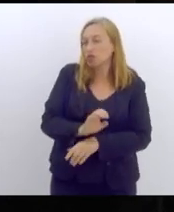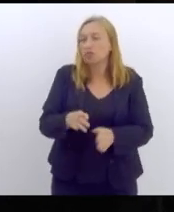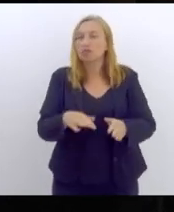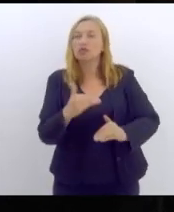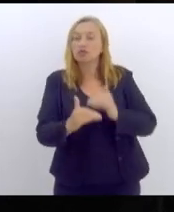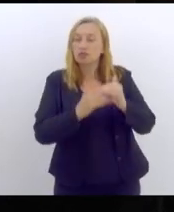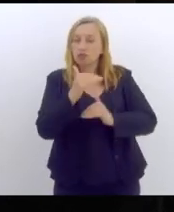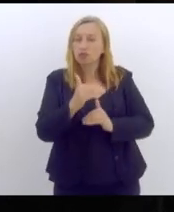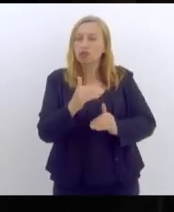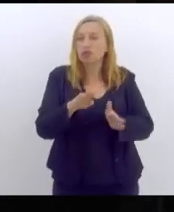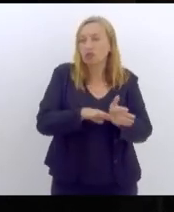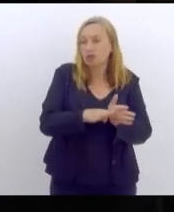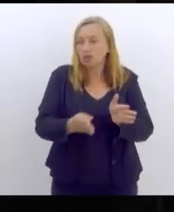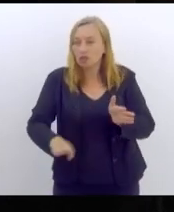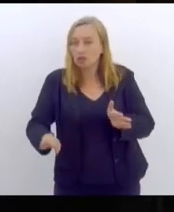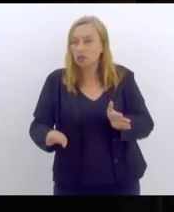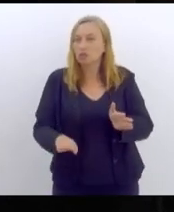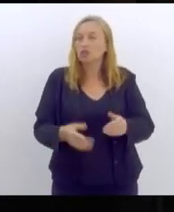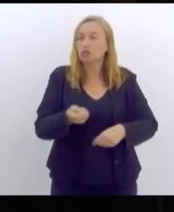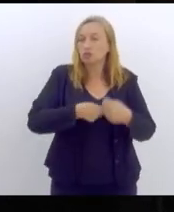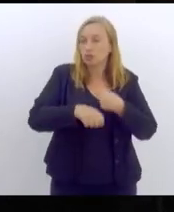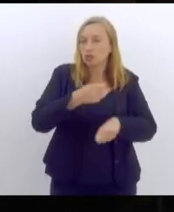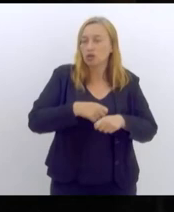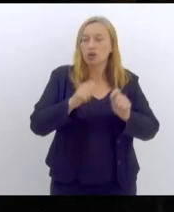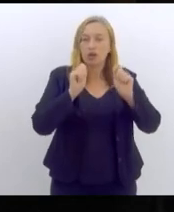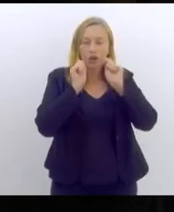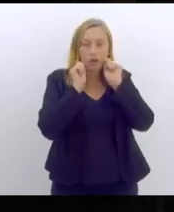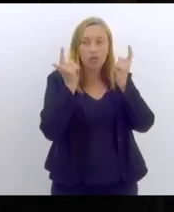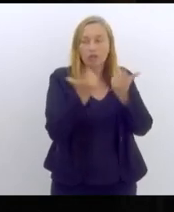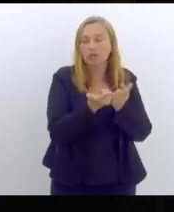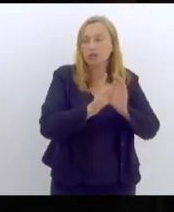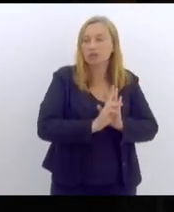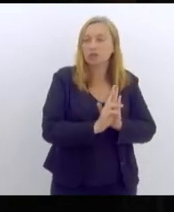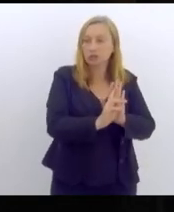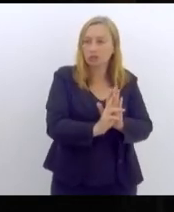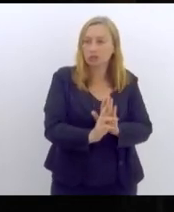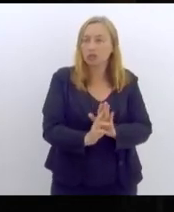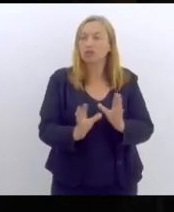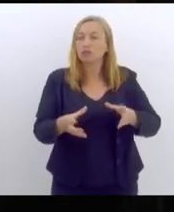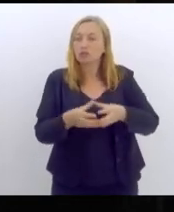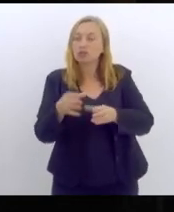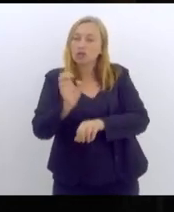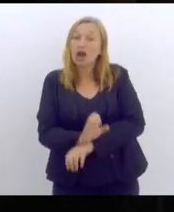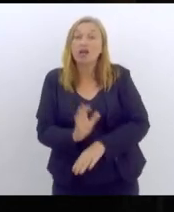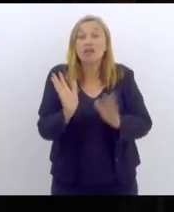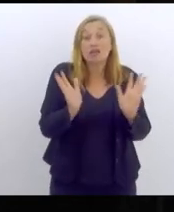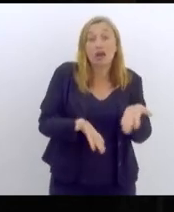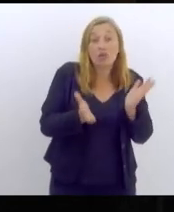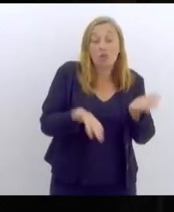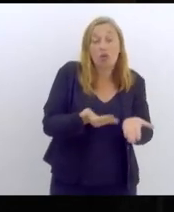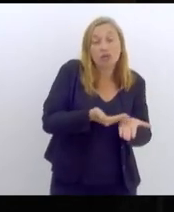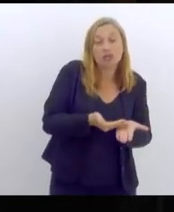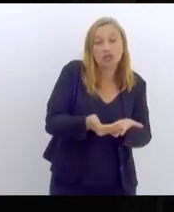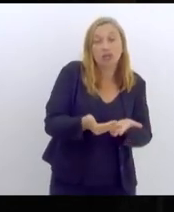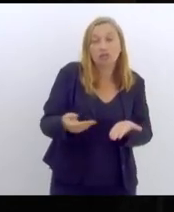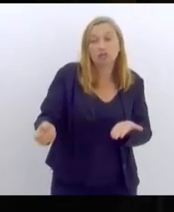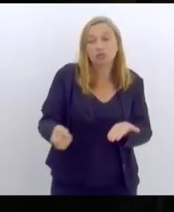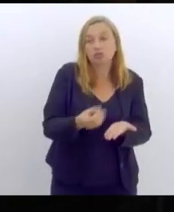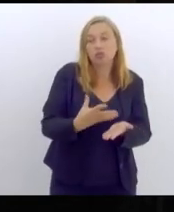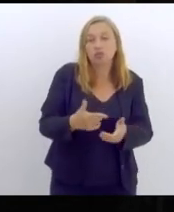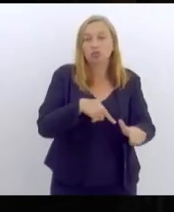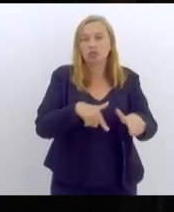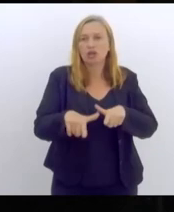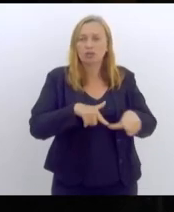da Economia do Mar, e eu represento a Alerge nessa Comissão Estadual, e agora, iniciando seu novo mandato,